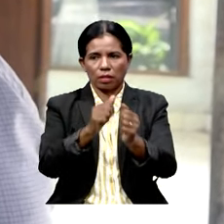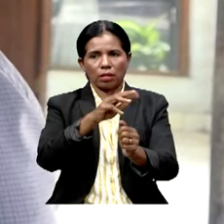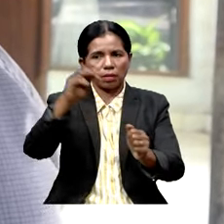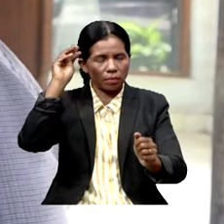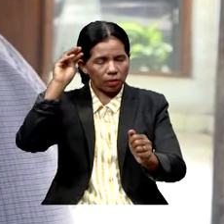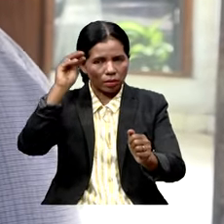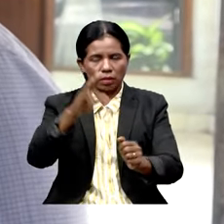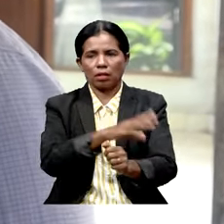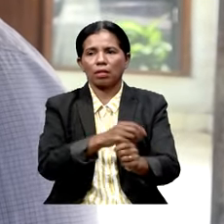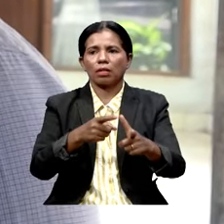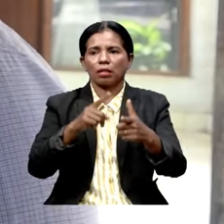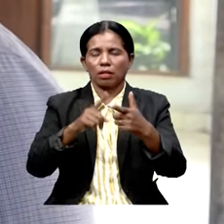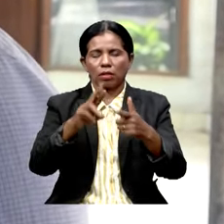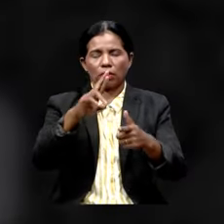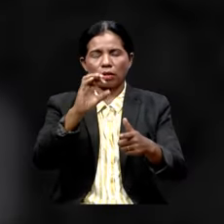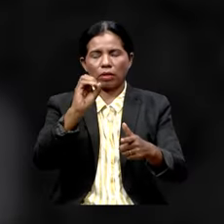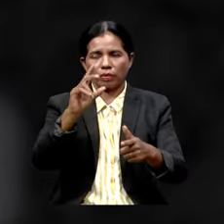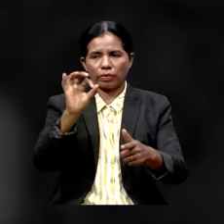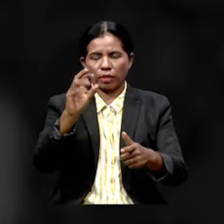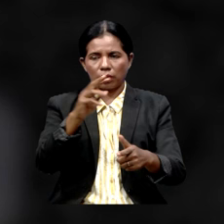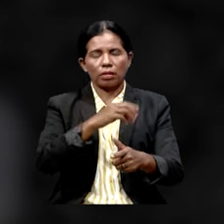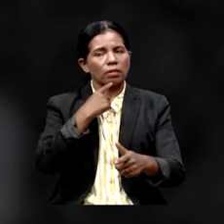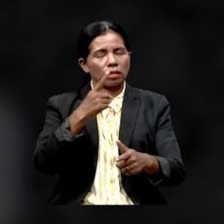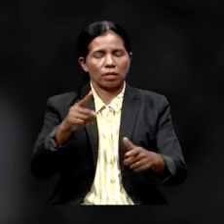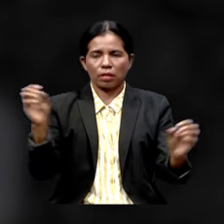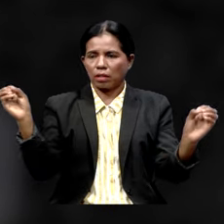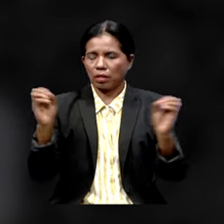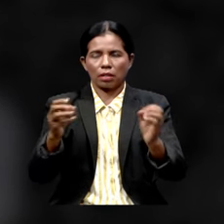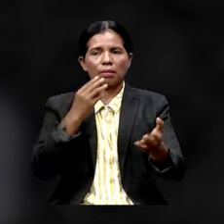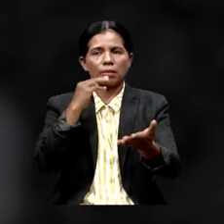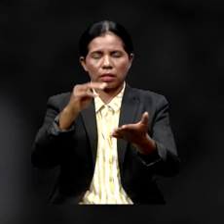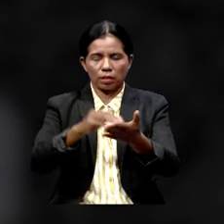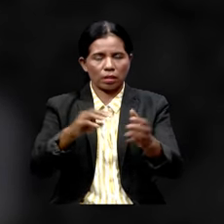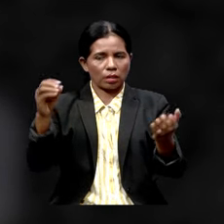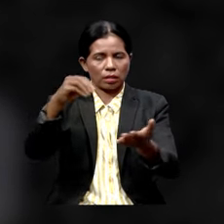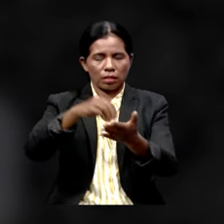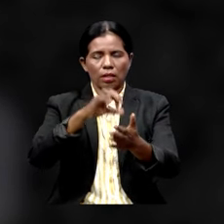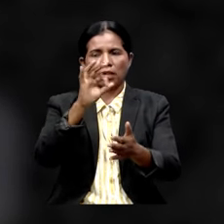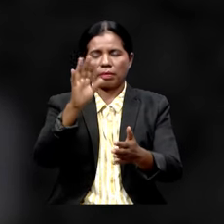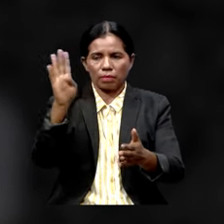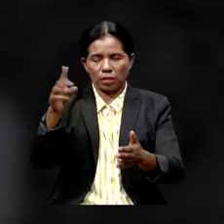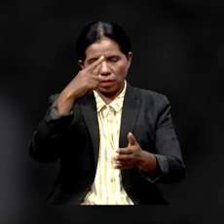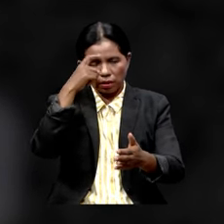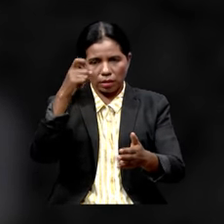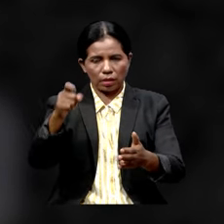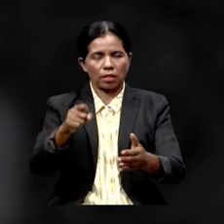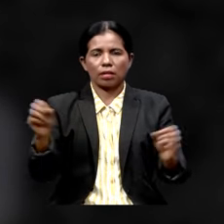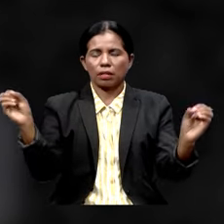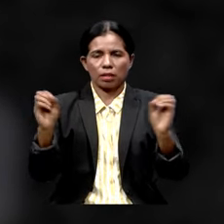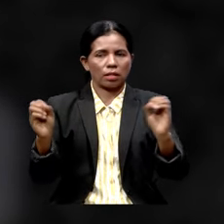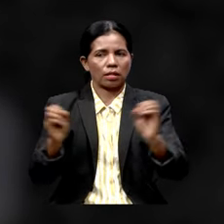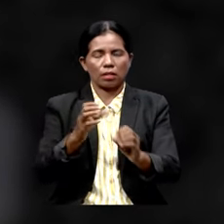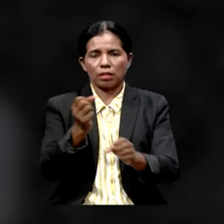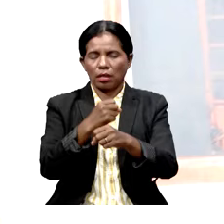Ministério da Agricultura Rufino Soares rejeita nia parte la mensaje no latau e a media social, tambane nia parte mos